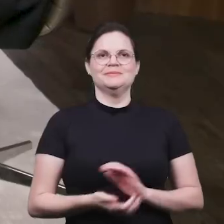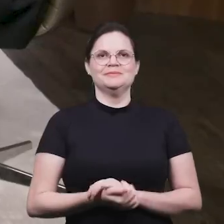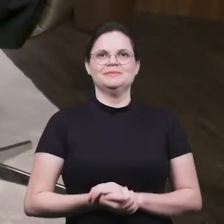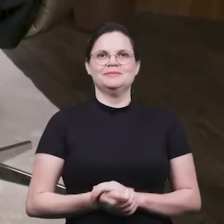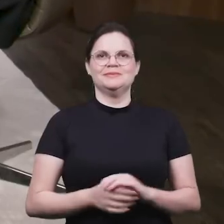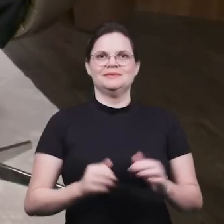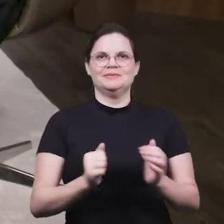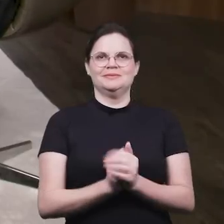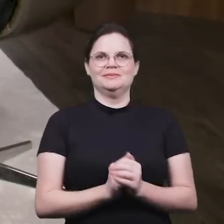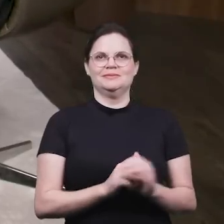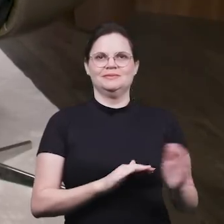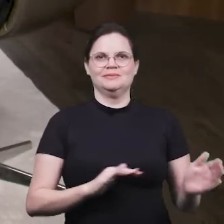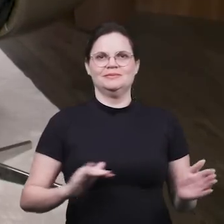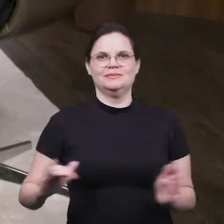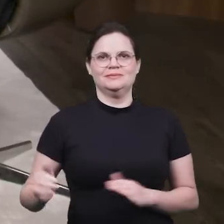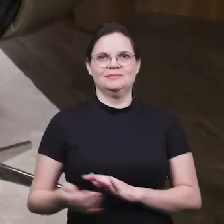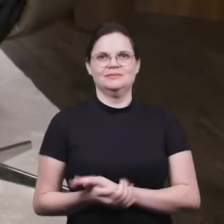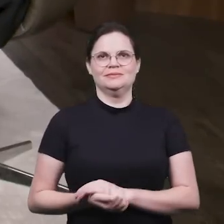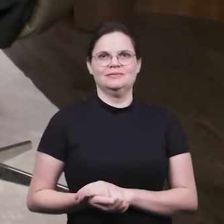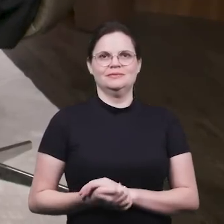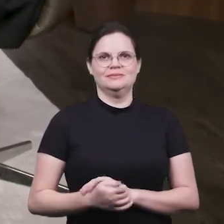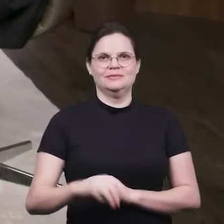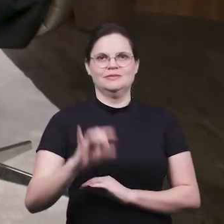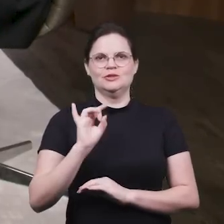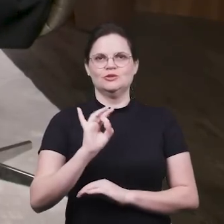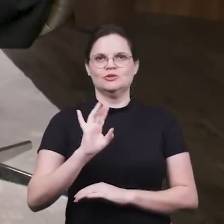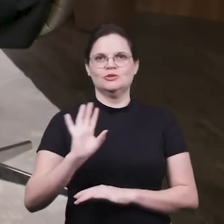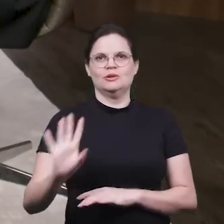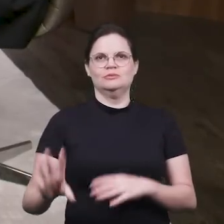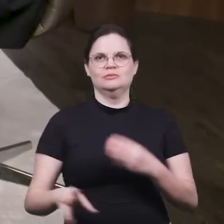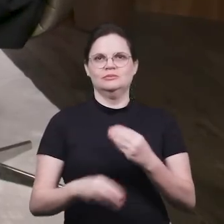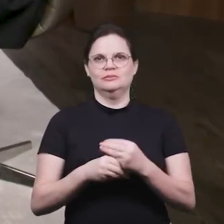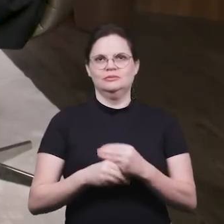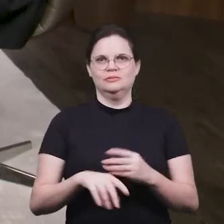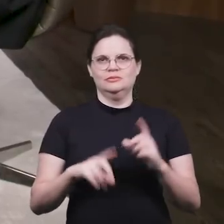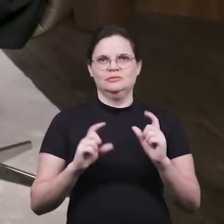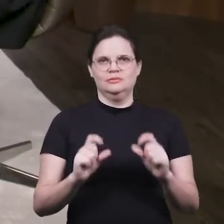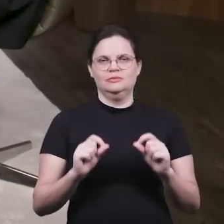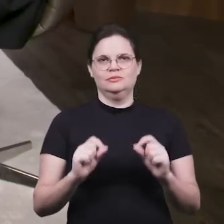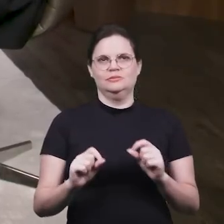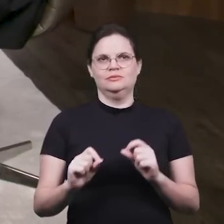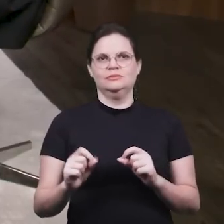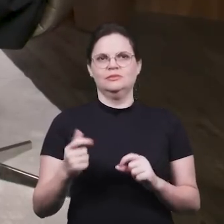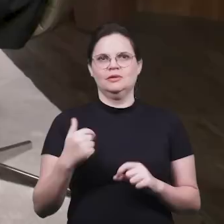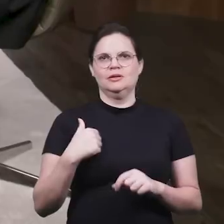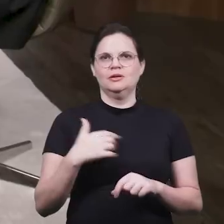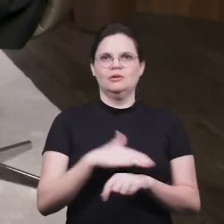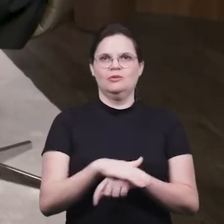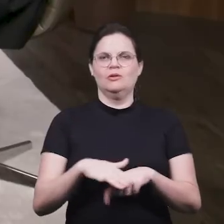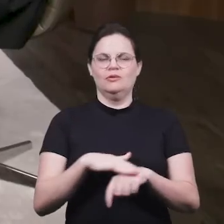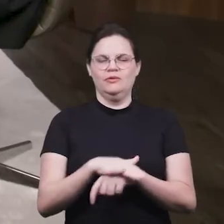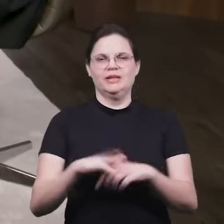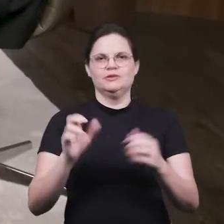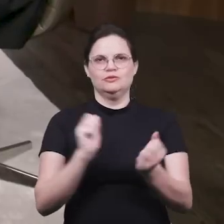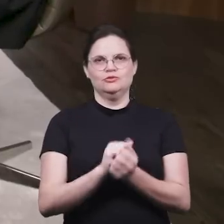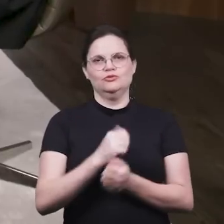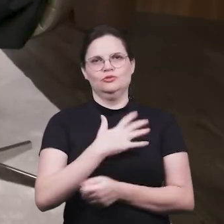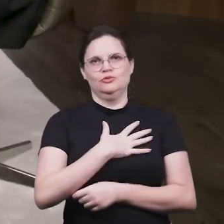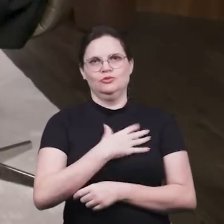Amém. Gostaria somente de acrescentar que algo que eu tenho até conversado com os meus filhos,